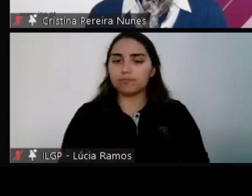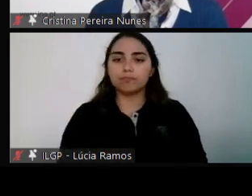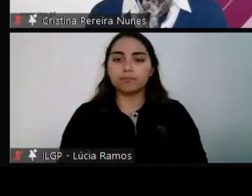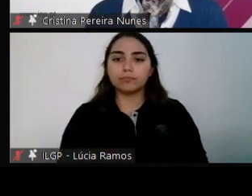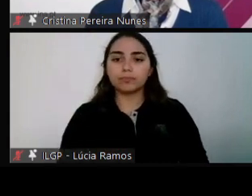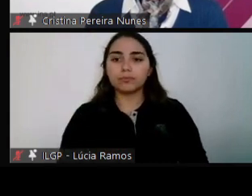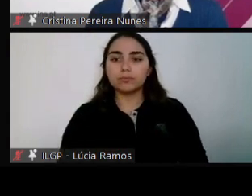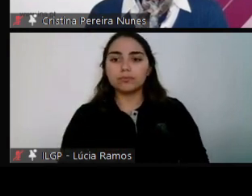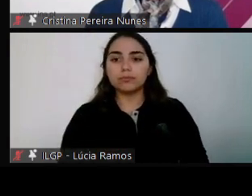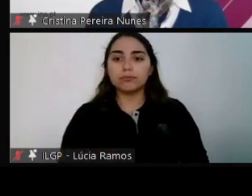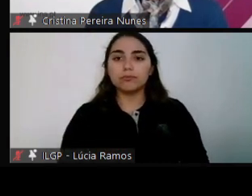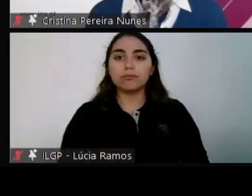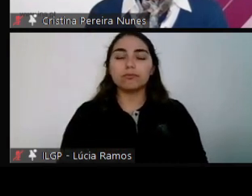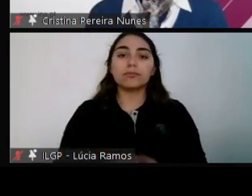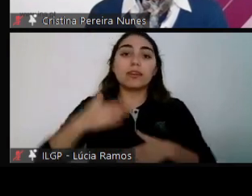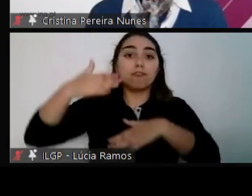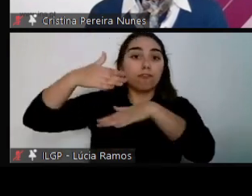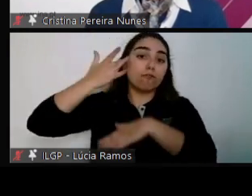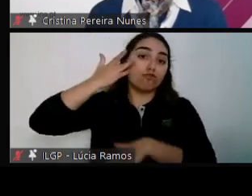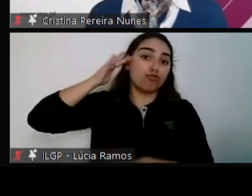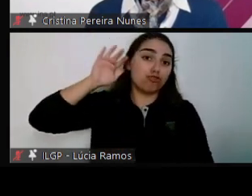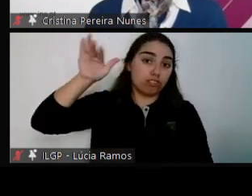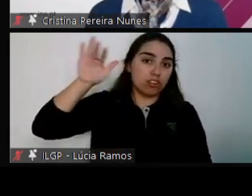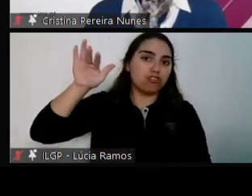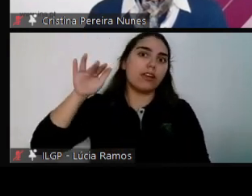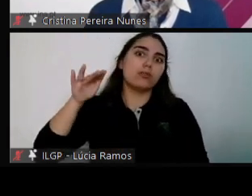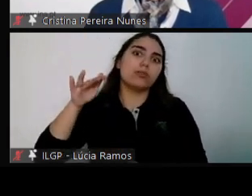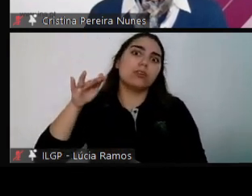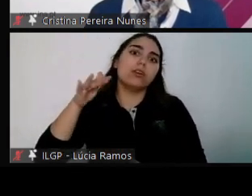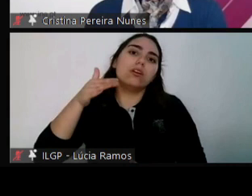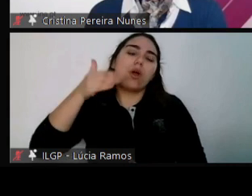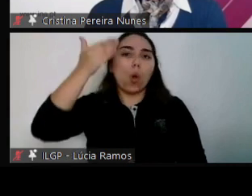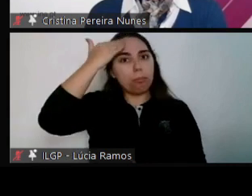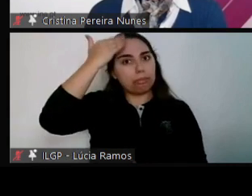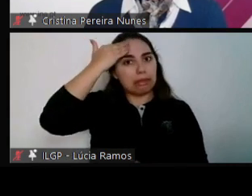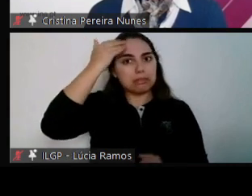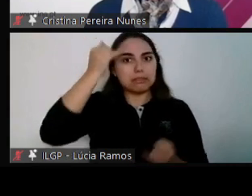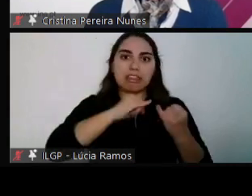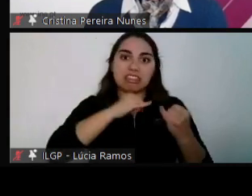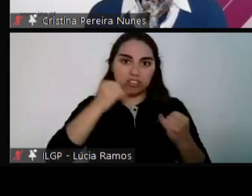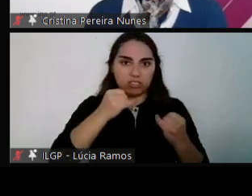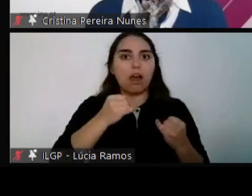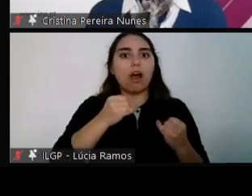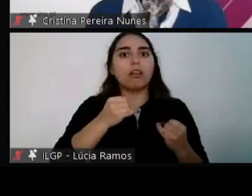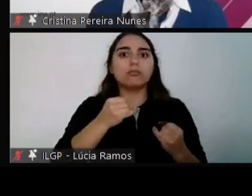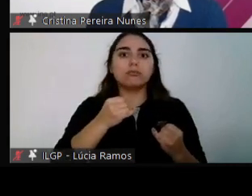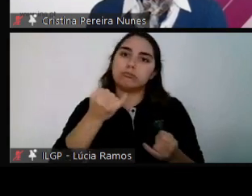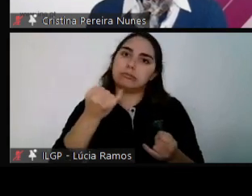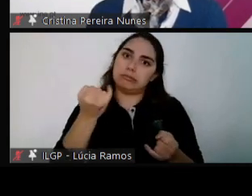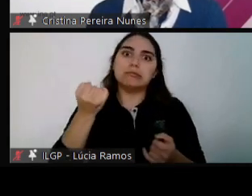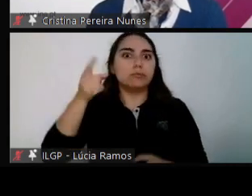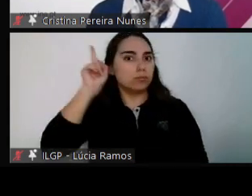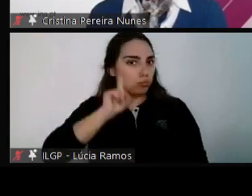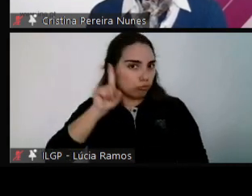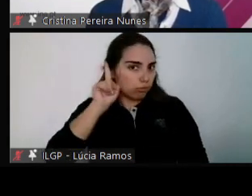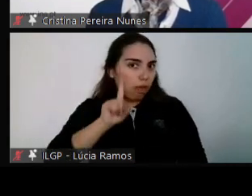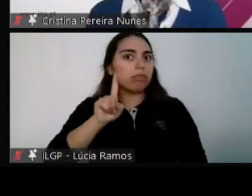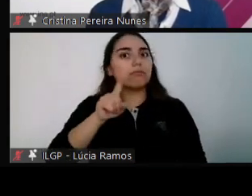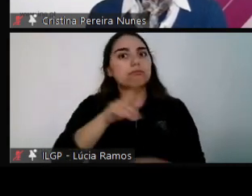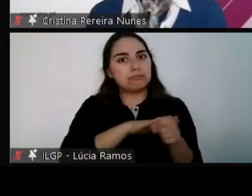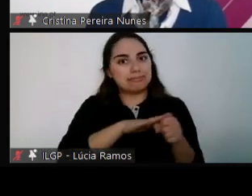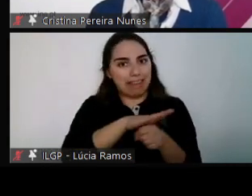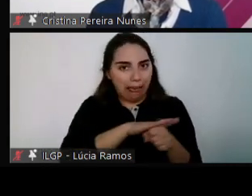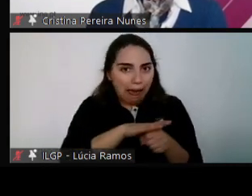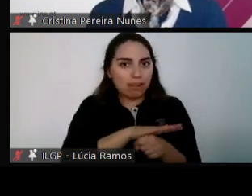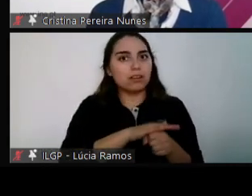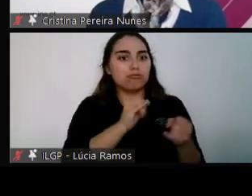estas competências digitais são muito valorizadas e hoje em dia, num processo de recrutamento, aparecem logo em primeiro lugar. Portanto, mesmo num contexto de queremos